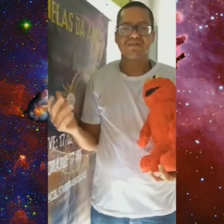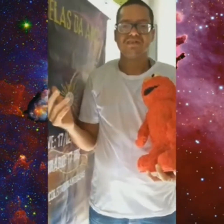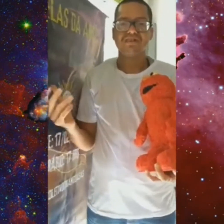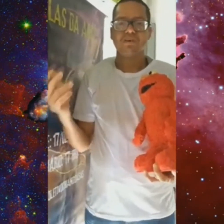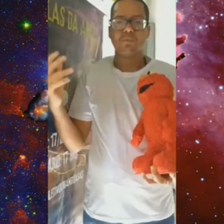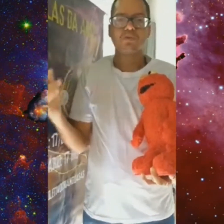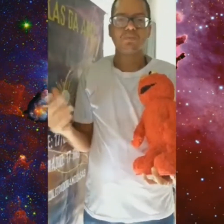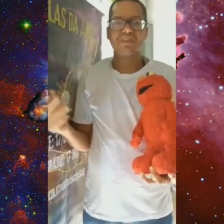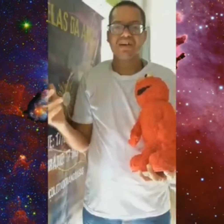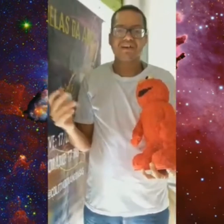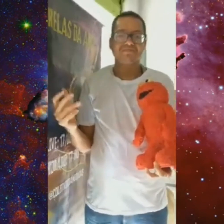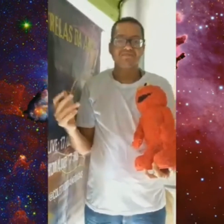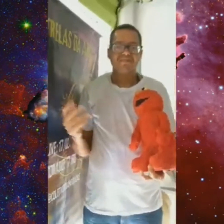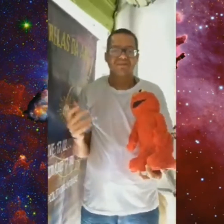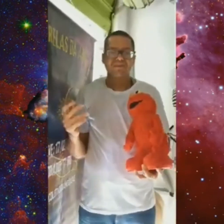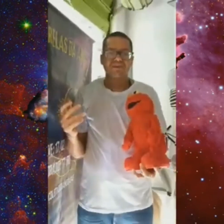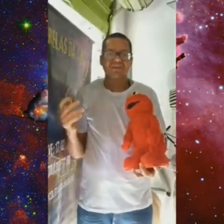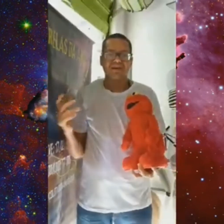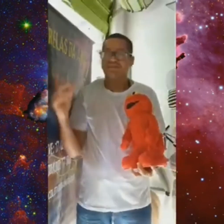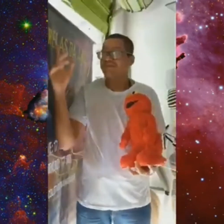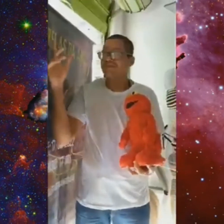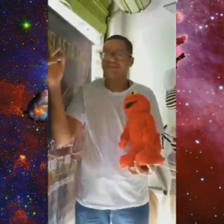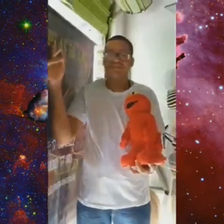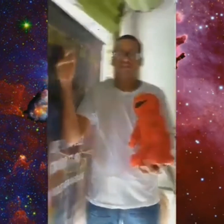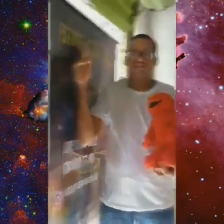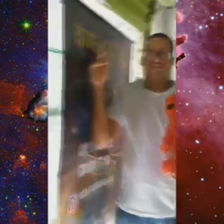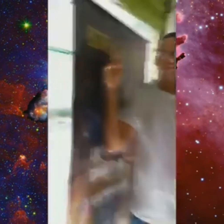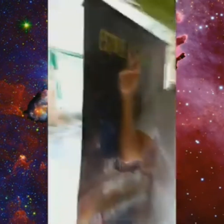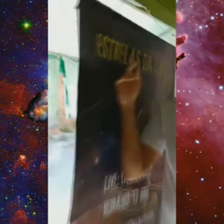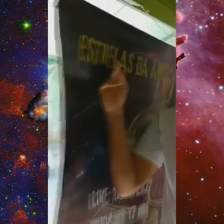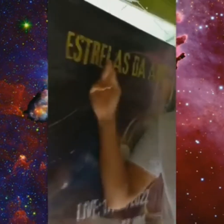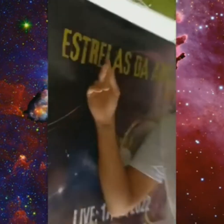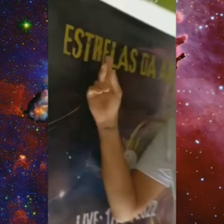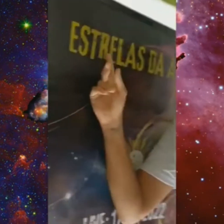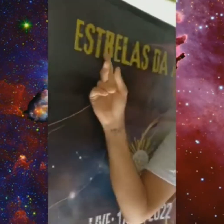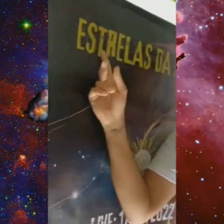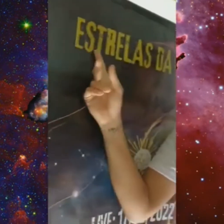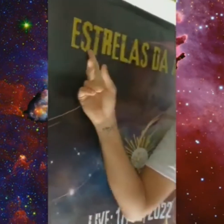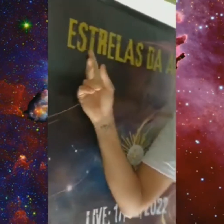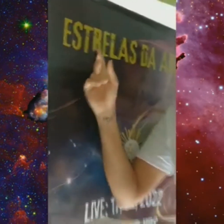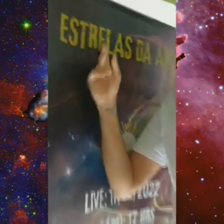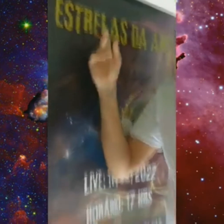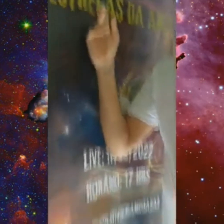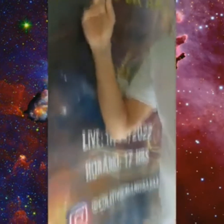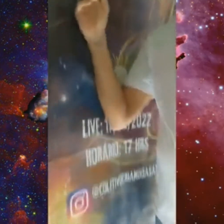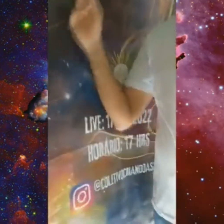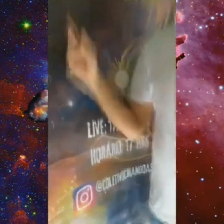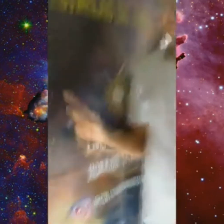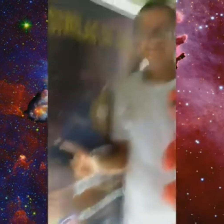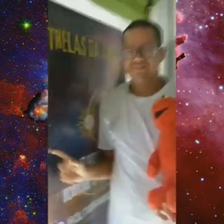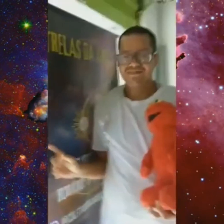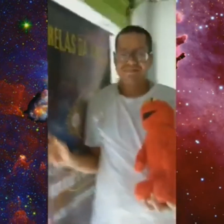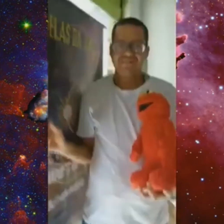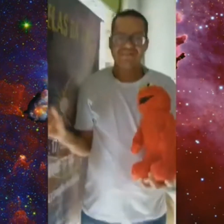um de vocês. Muito obrigado. E a página aqui, ela explicou. Criando